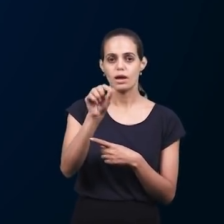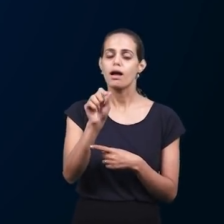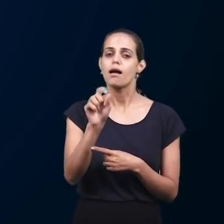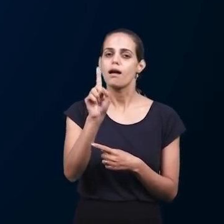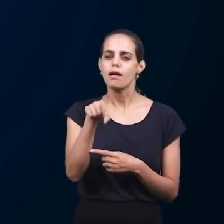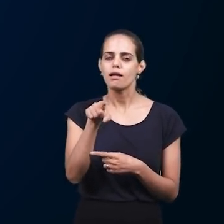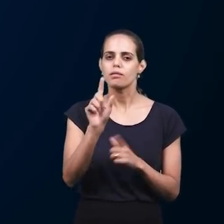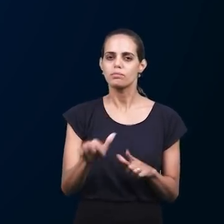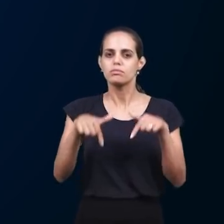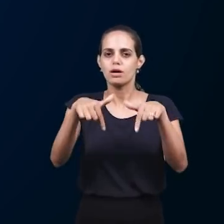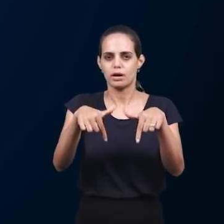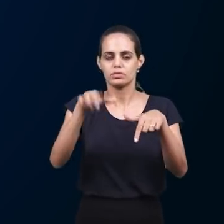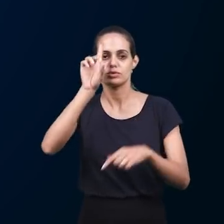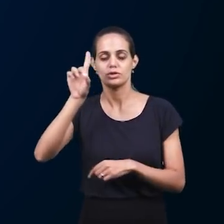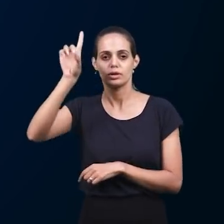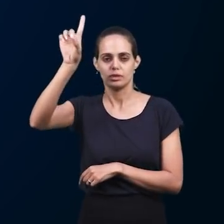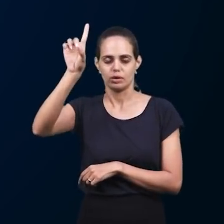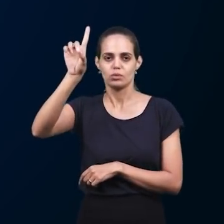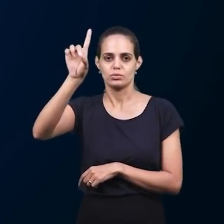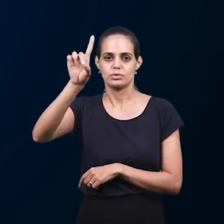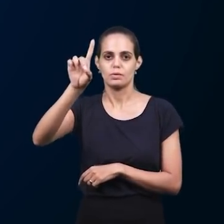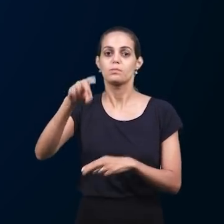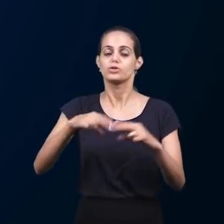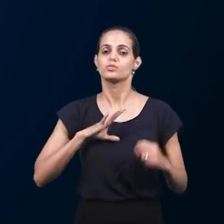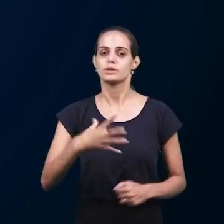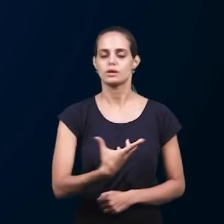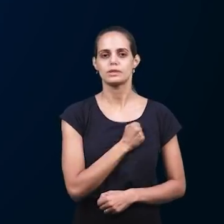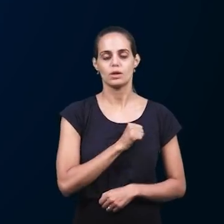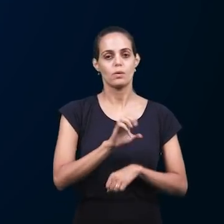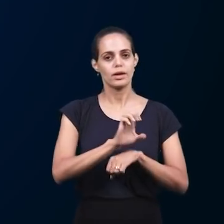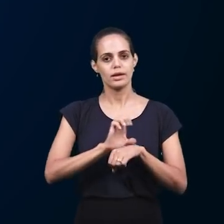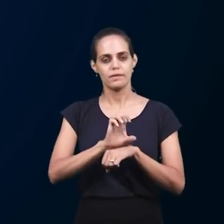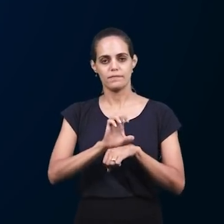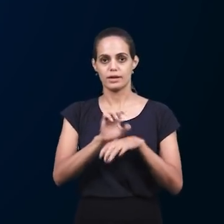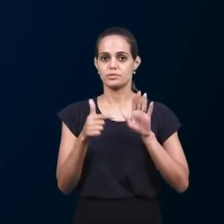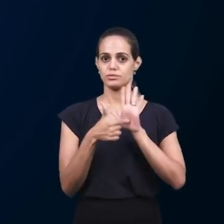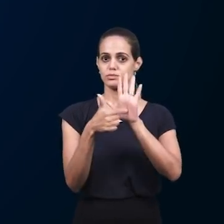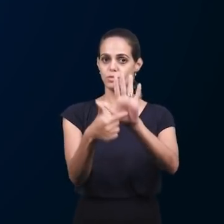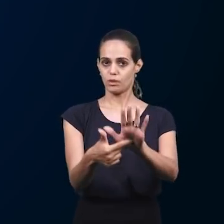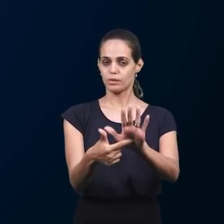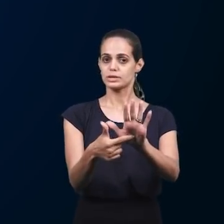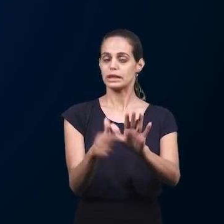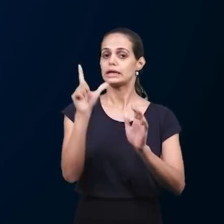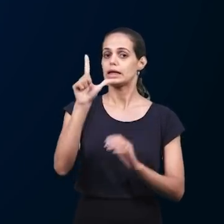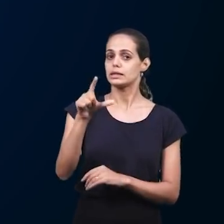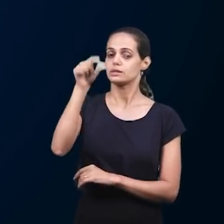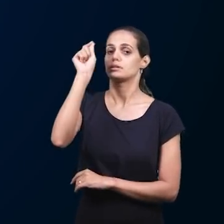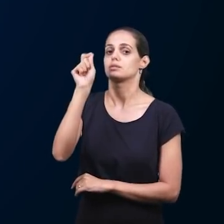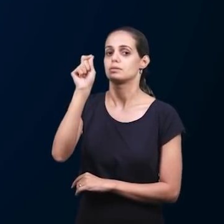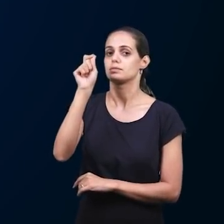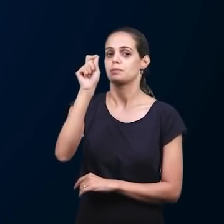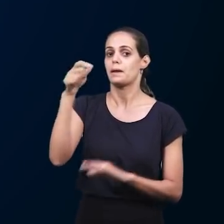homem para a salvação. Em Efésios capítulo 1, versículo 6, diz que a eleição é fruto da